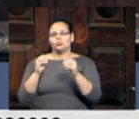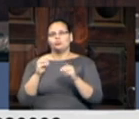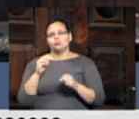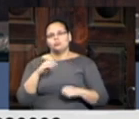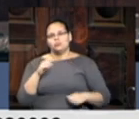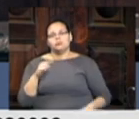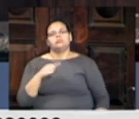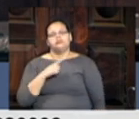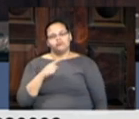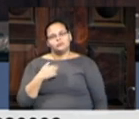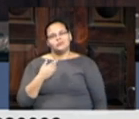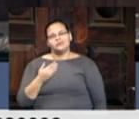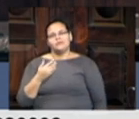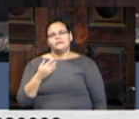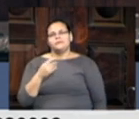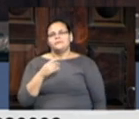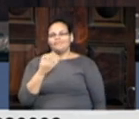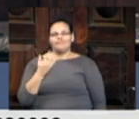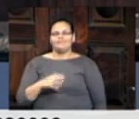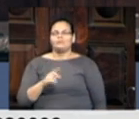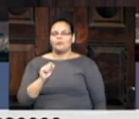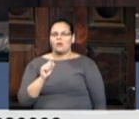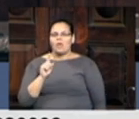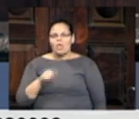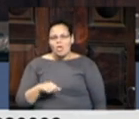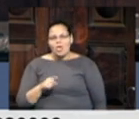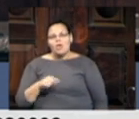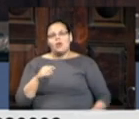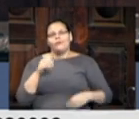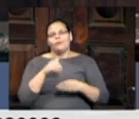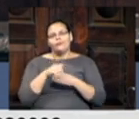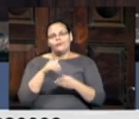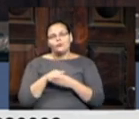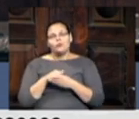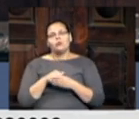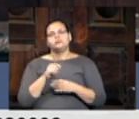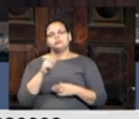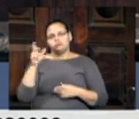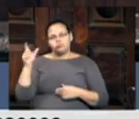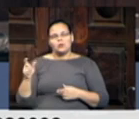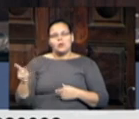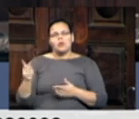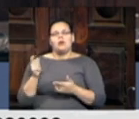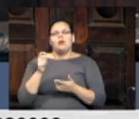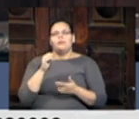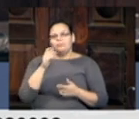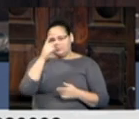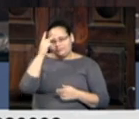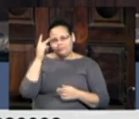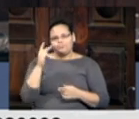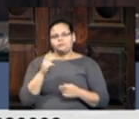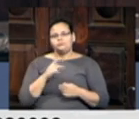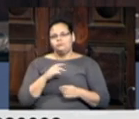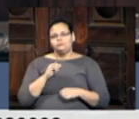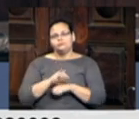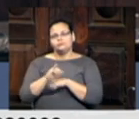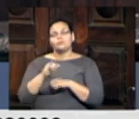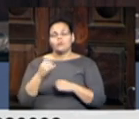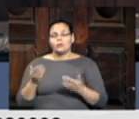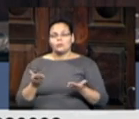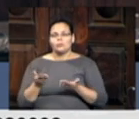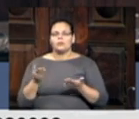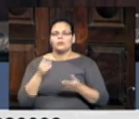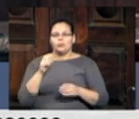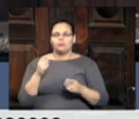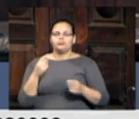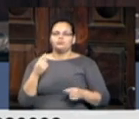que a gente abomina. É a compra do voto, é a fraude, é a ilicitude, é a prática do crime. Só que desta vez